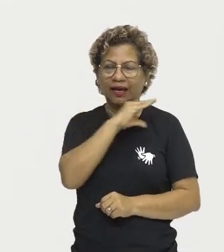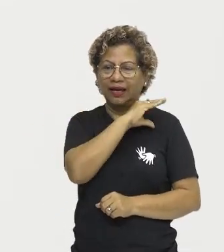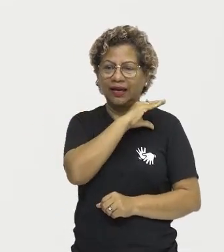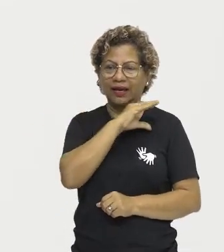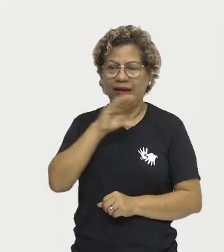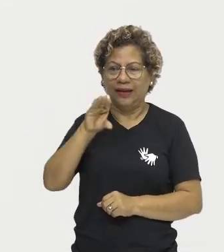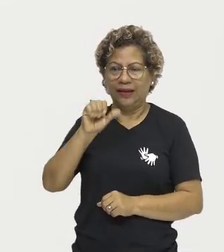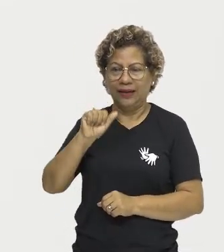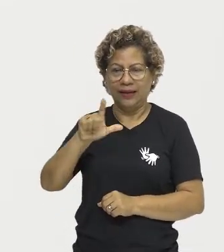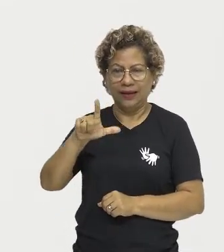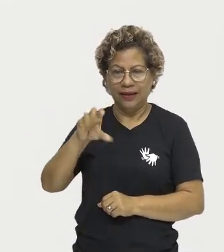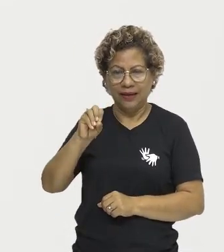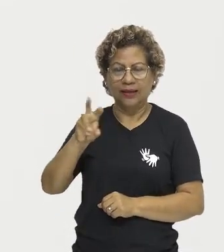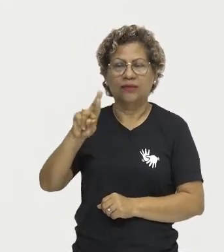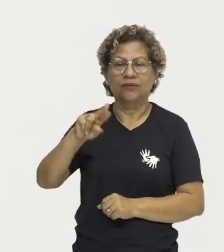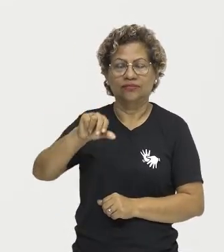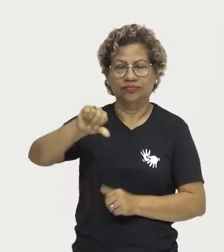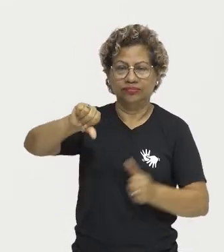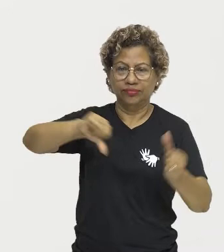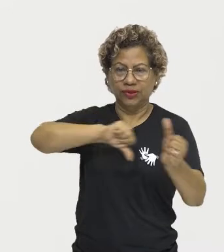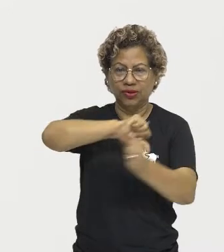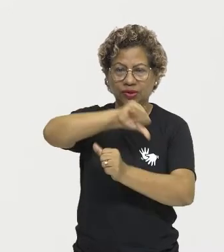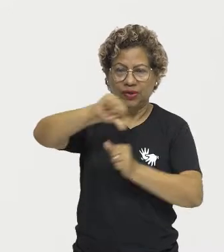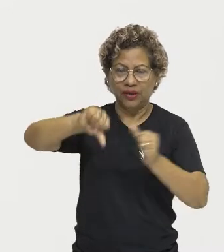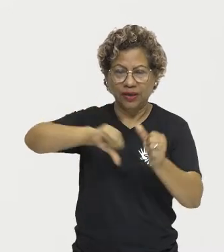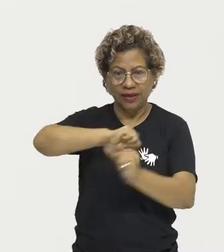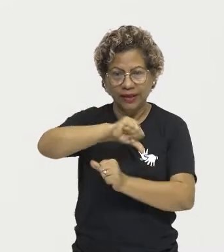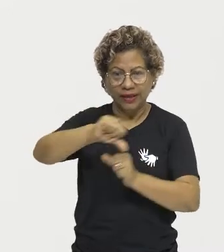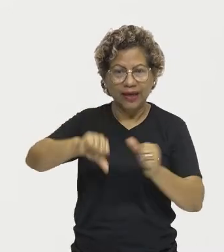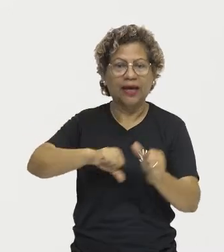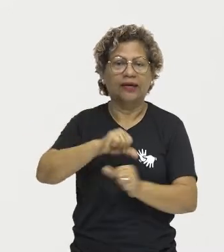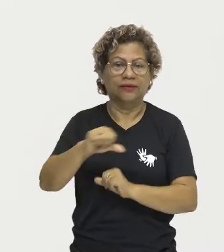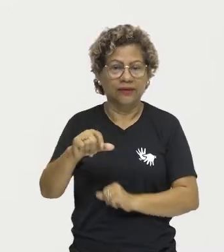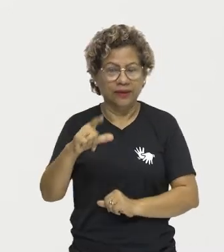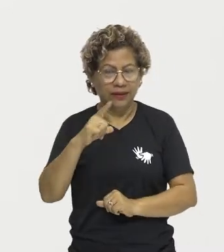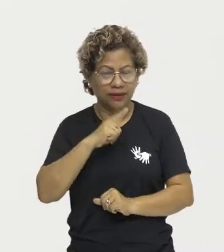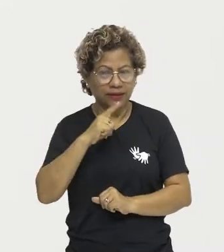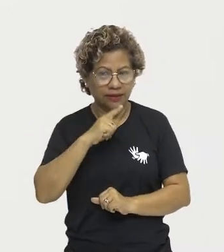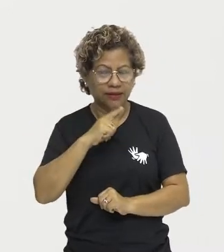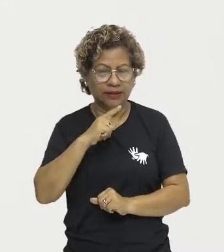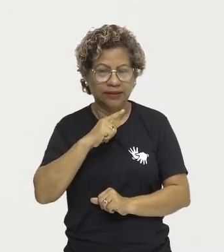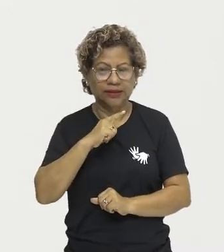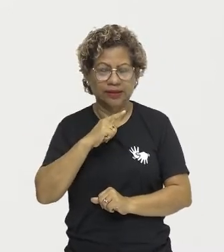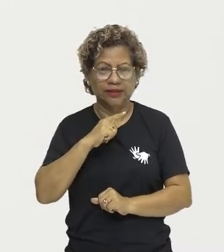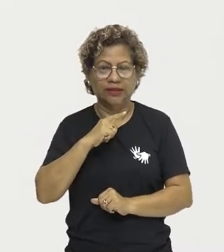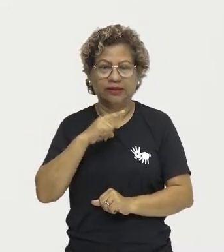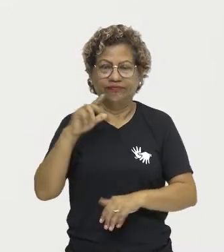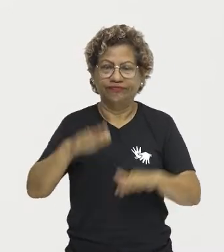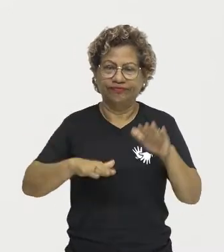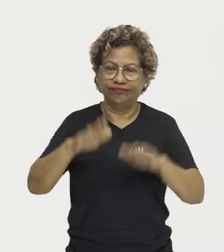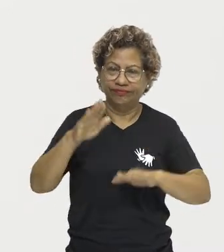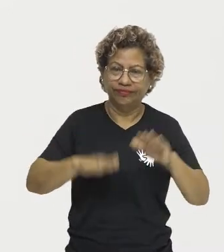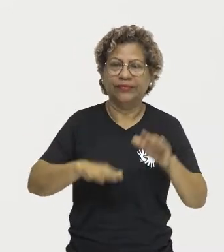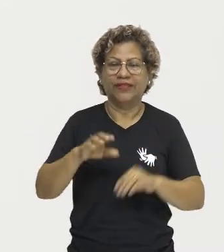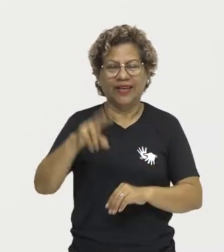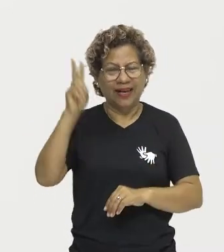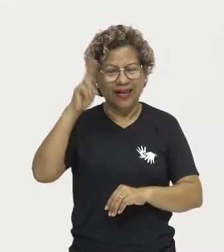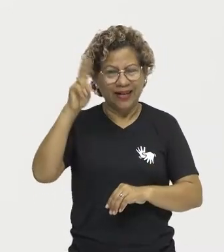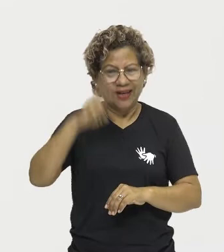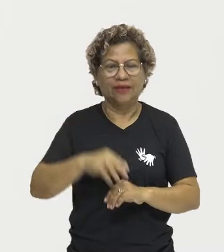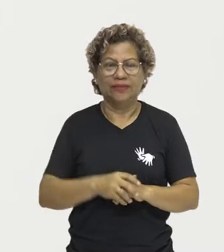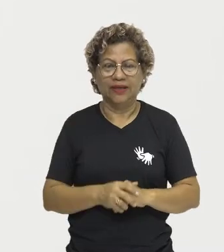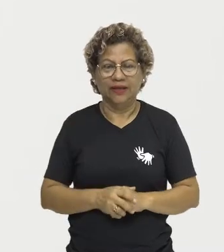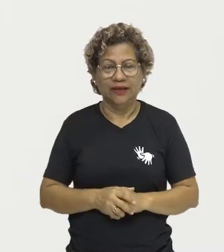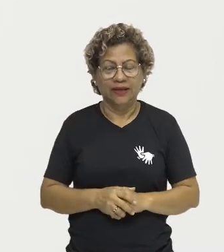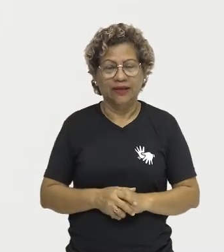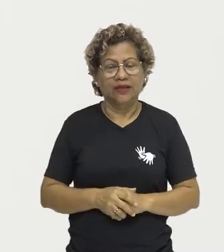trocadas pelos corpos até o estabelecimento do equilíbrio térmico. Lembram aí o que eu disse